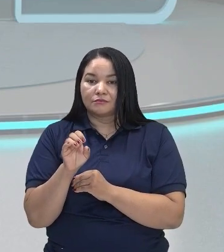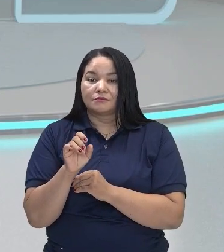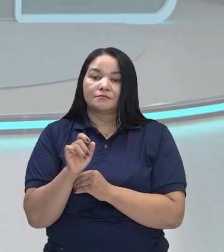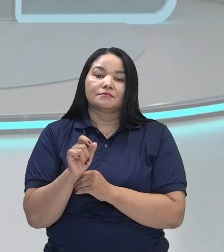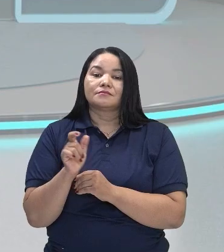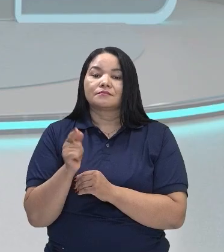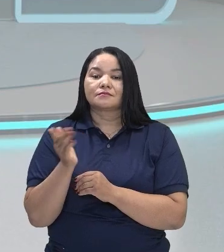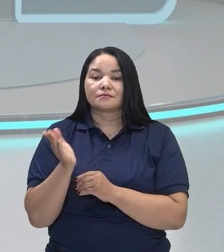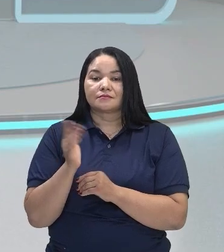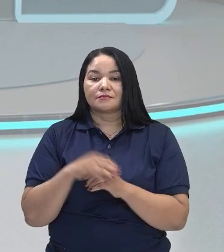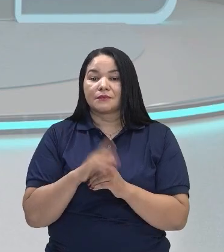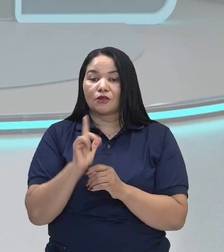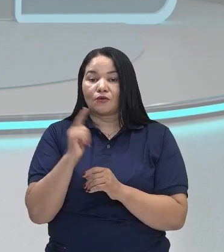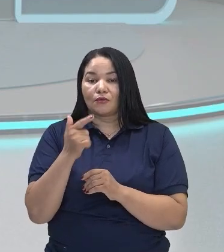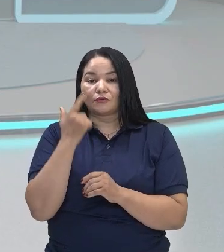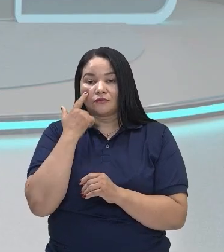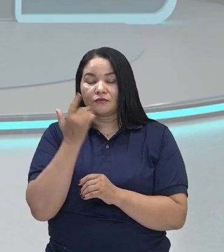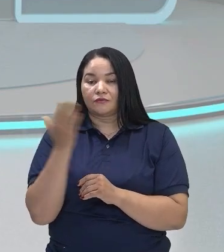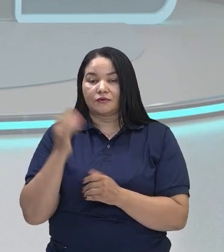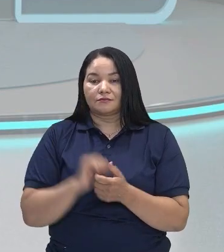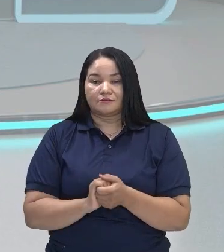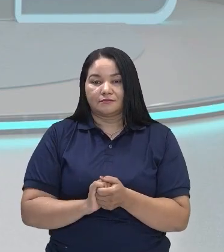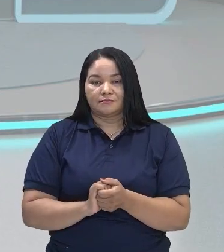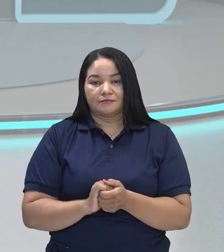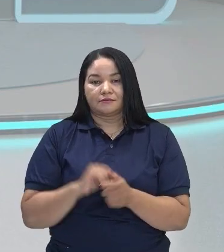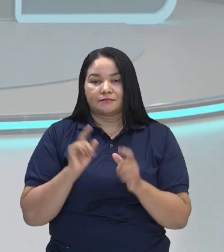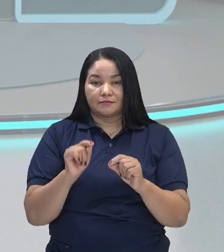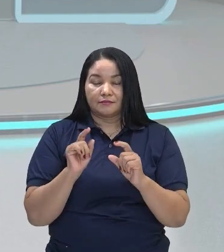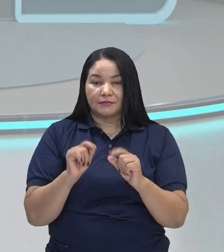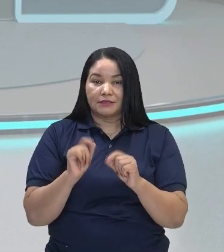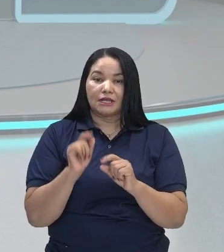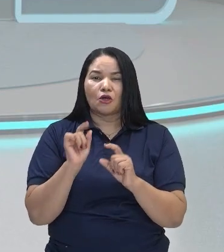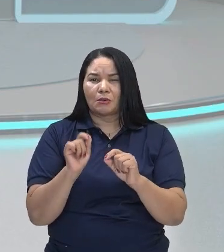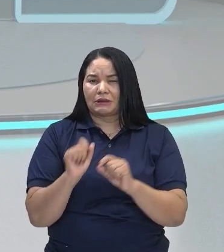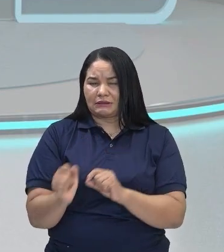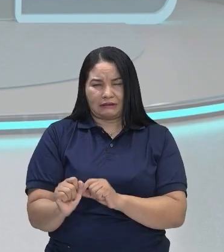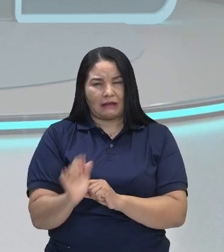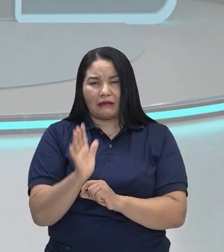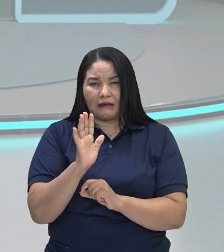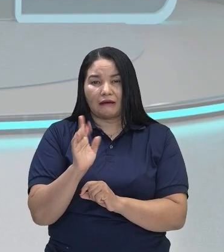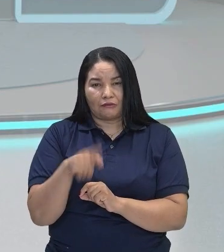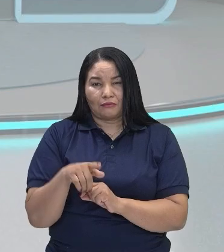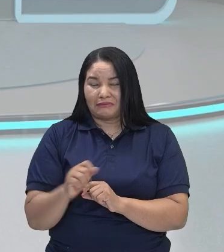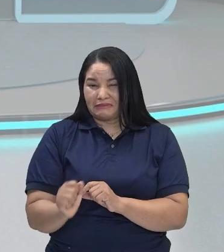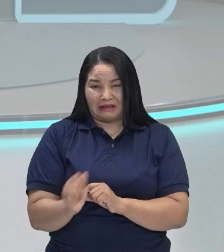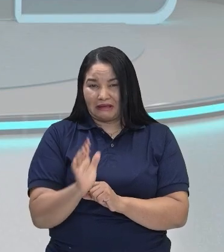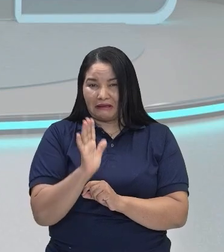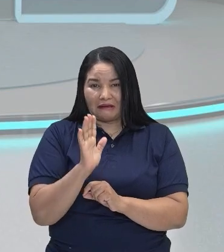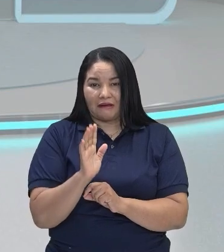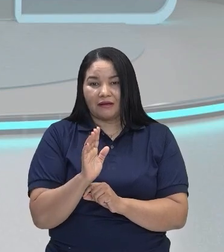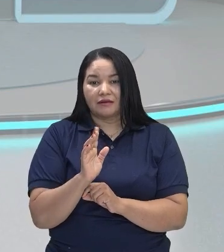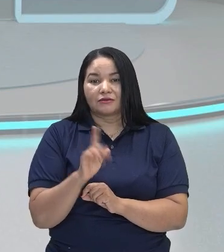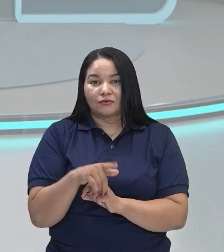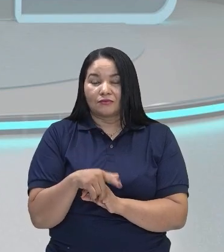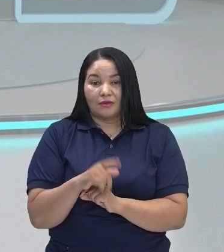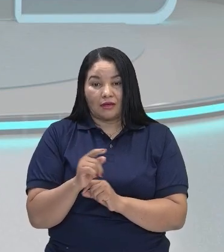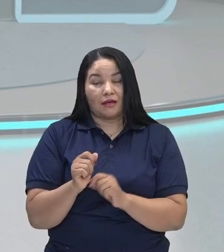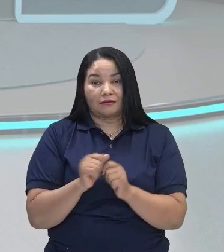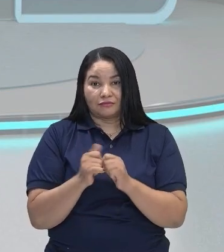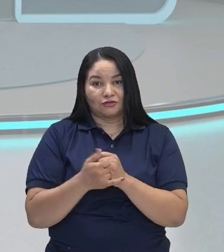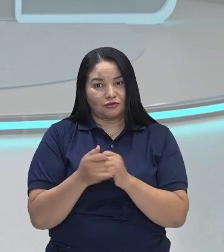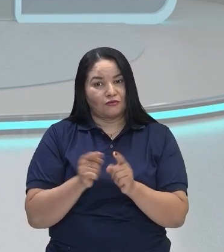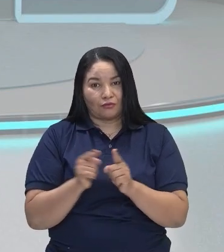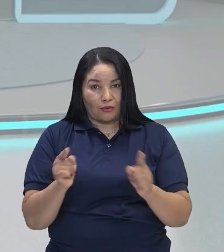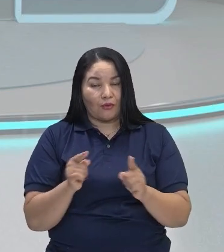expensive. Expensive é caro. Expensive, caro, também um adjetivo